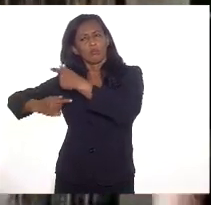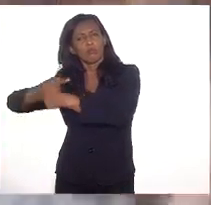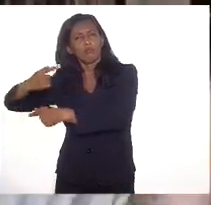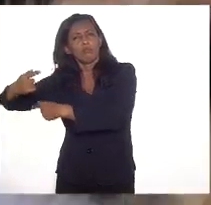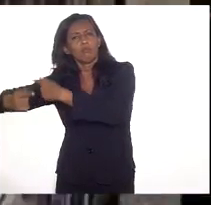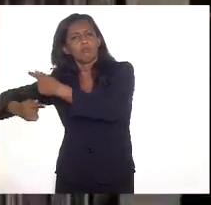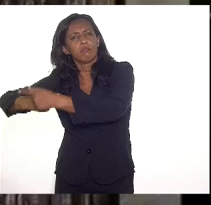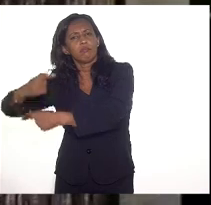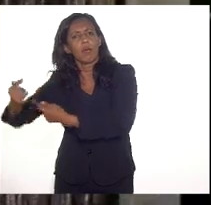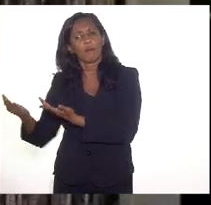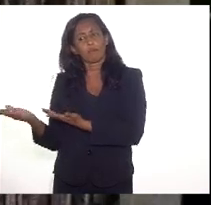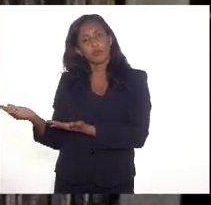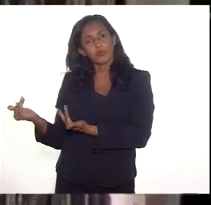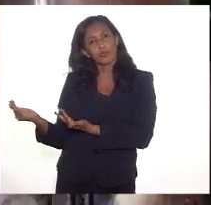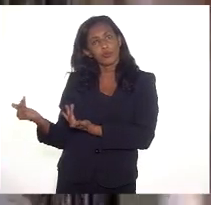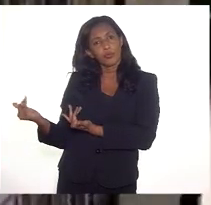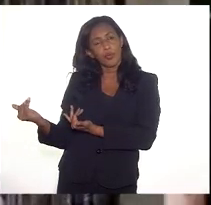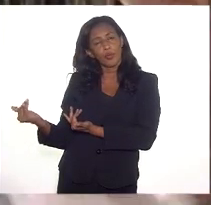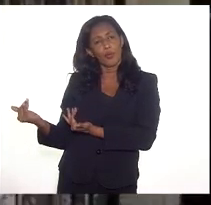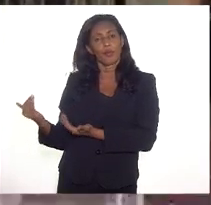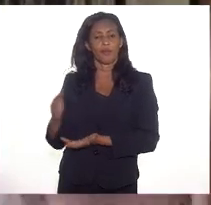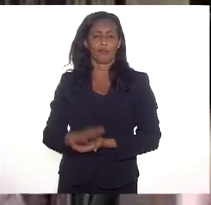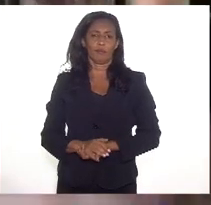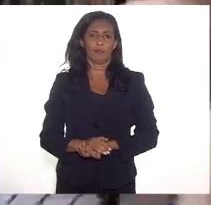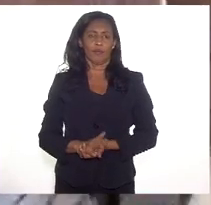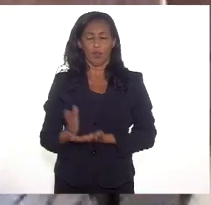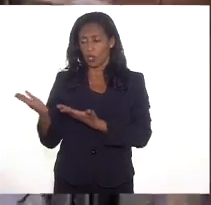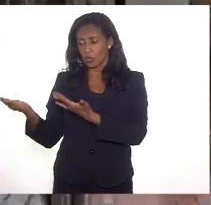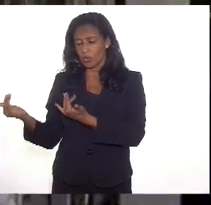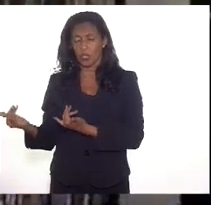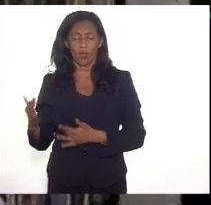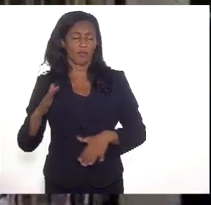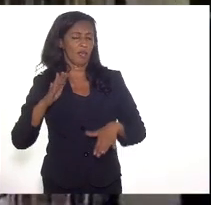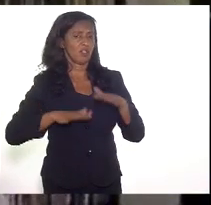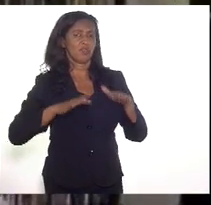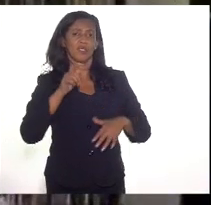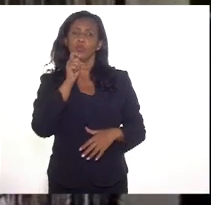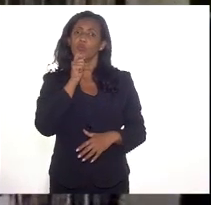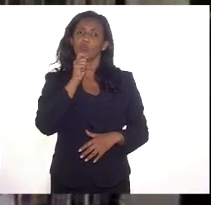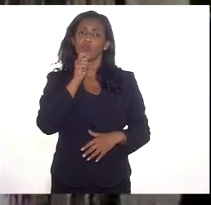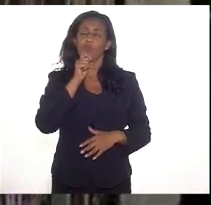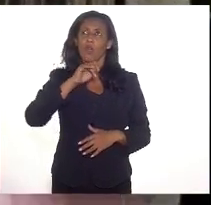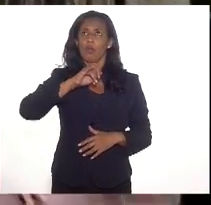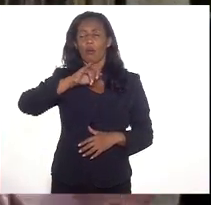a juventude. A juventude, às vezes, ela não tem a condição de